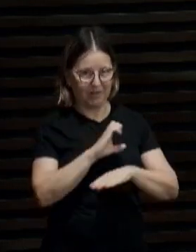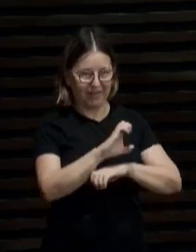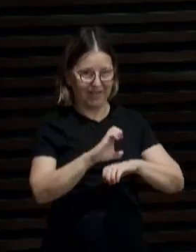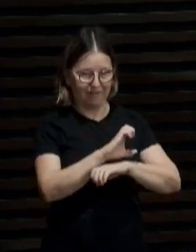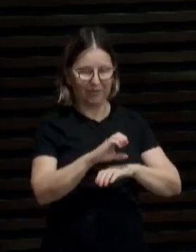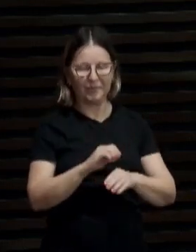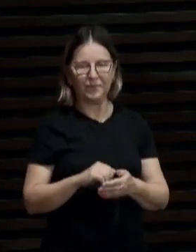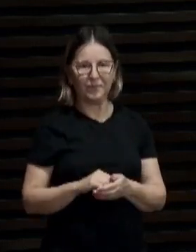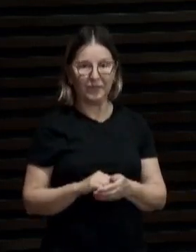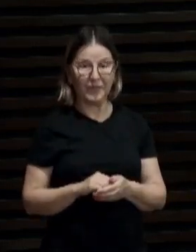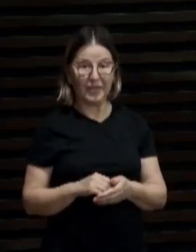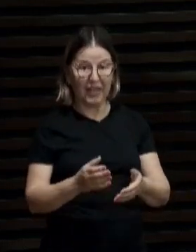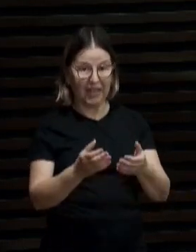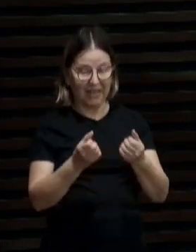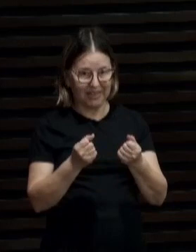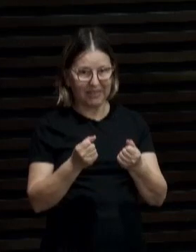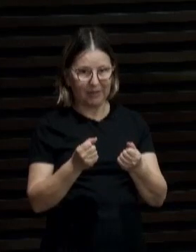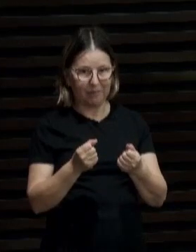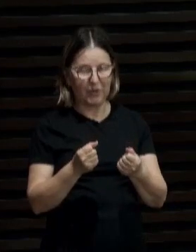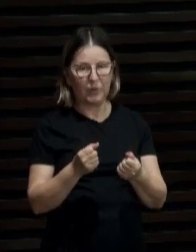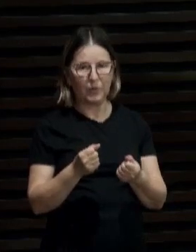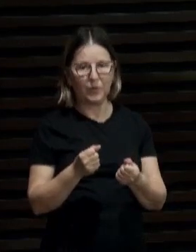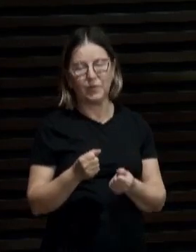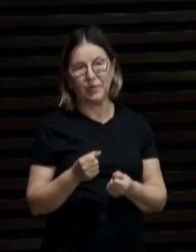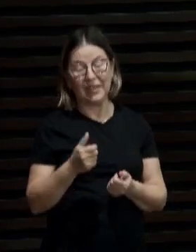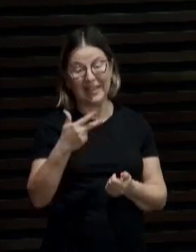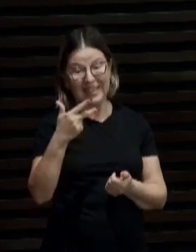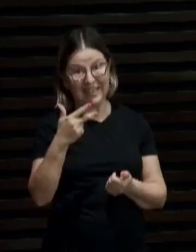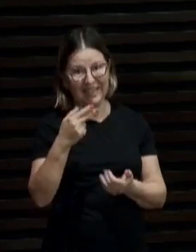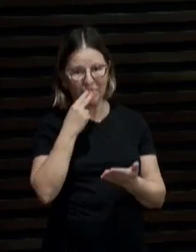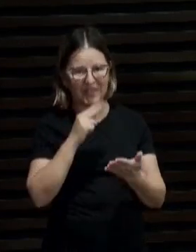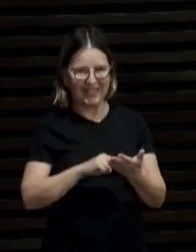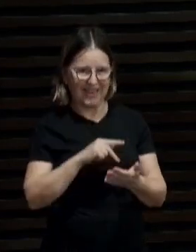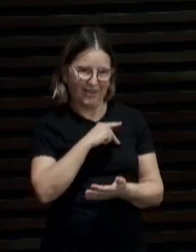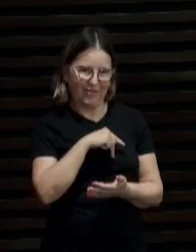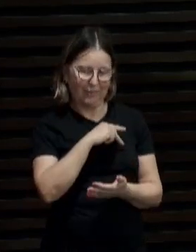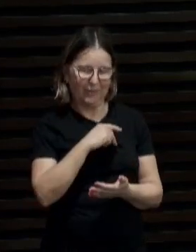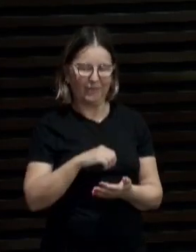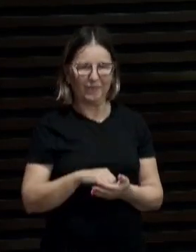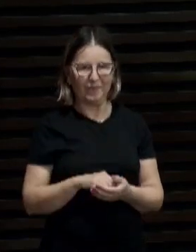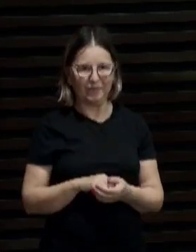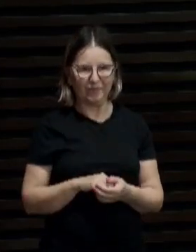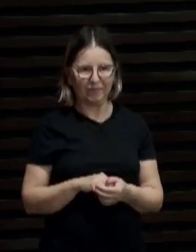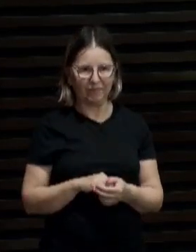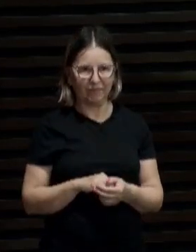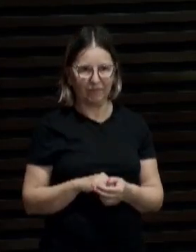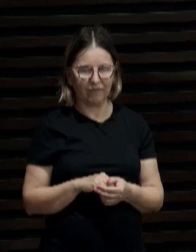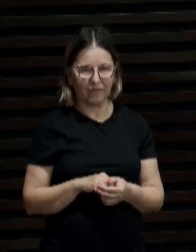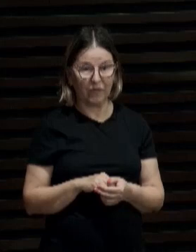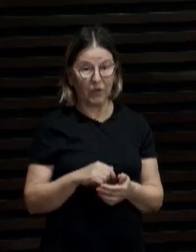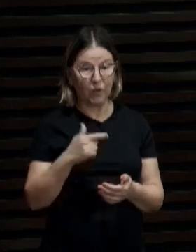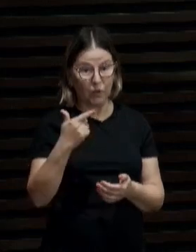uma direcionada à congregação, que é a carta de Paulo aos Efésios, que nós lemos hoje um trecho do capítulo 1, né? E outras